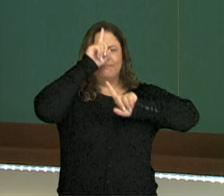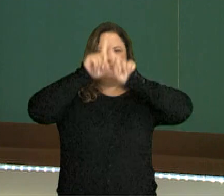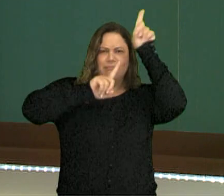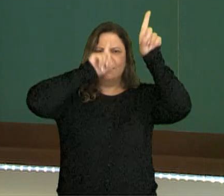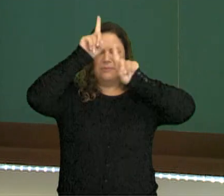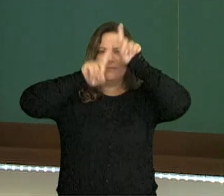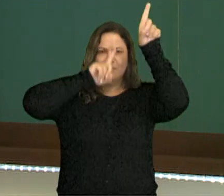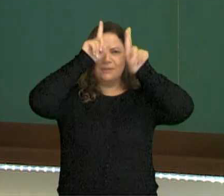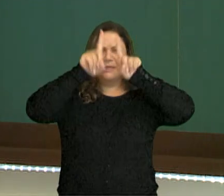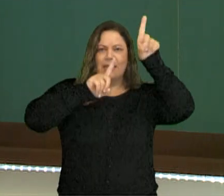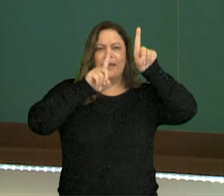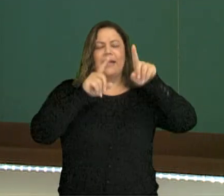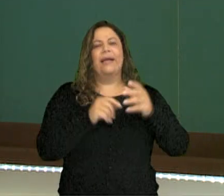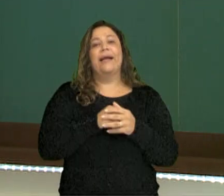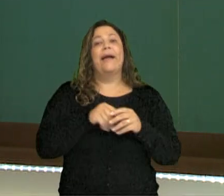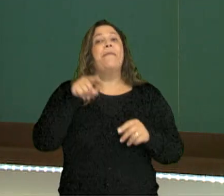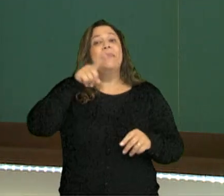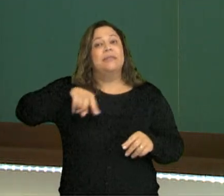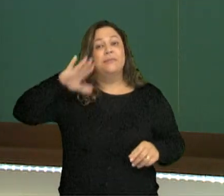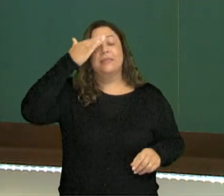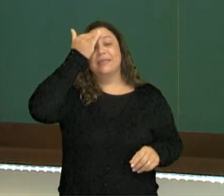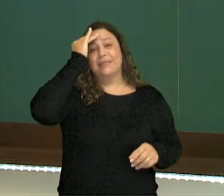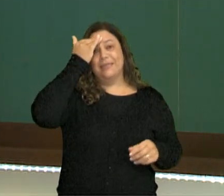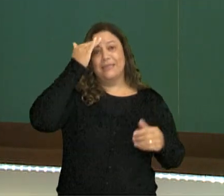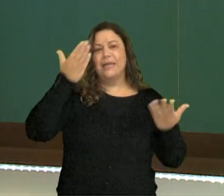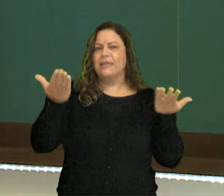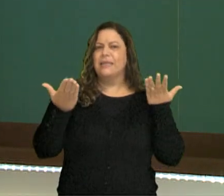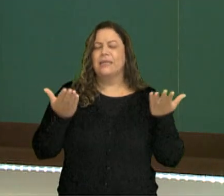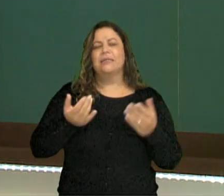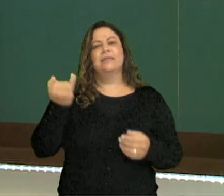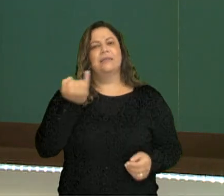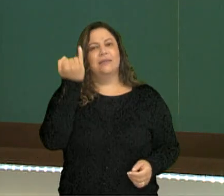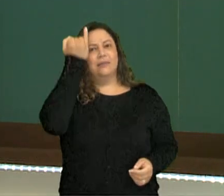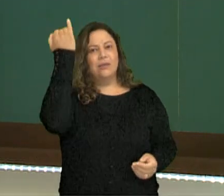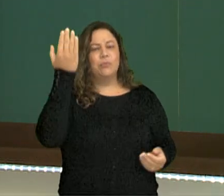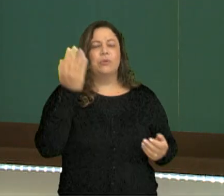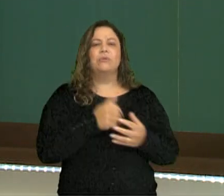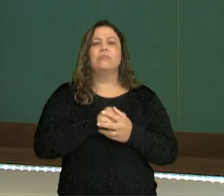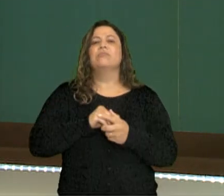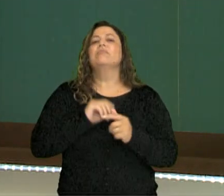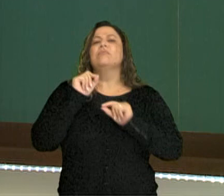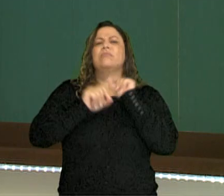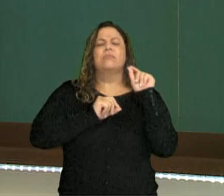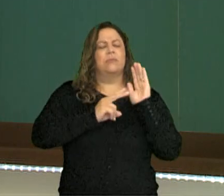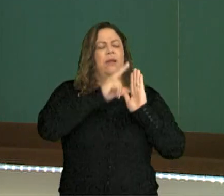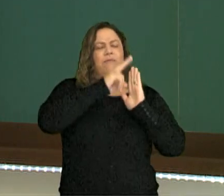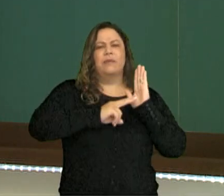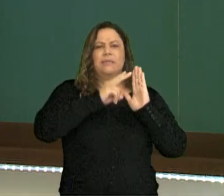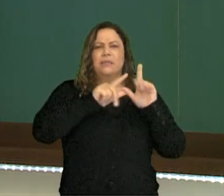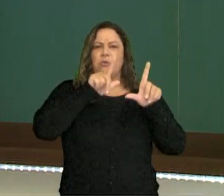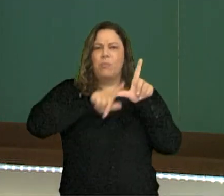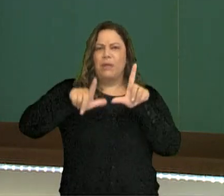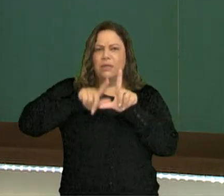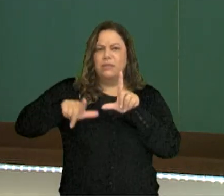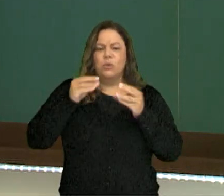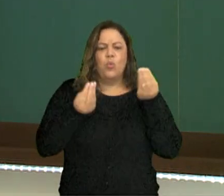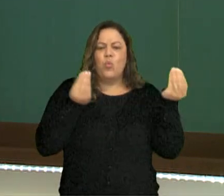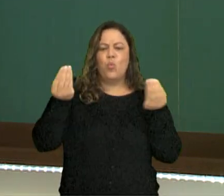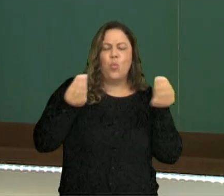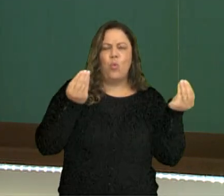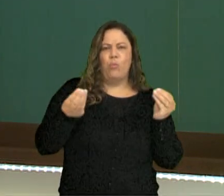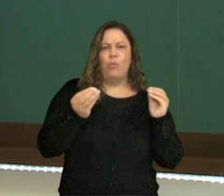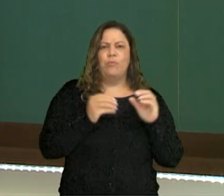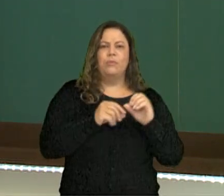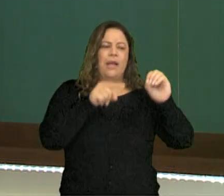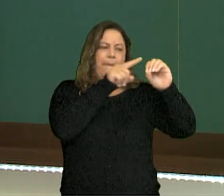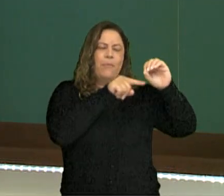criativa. Claro que para entender é sempre importante o artista fazer uma legenda para saber o que significa a